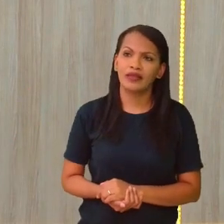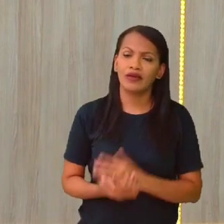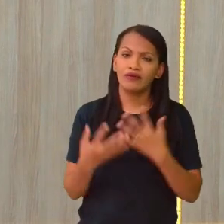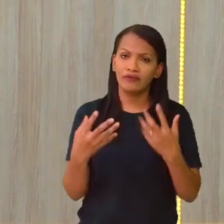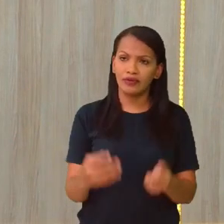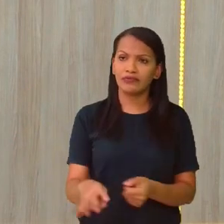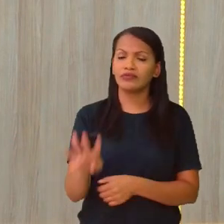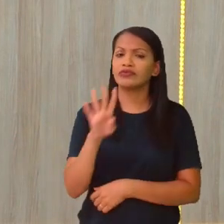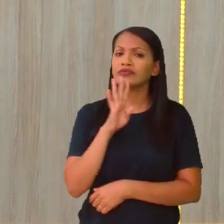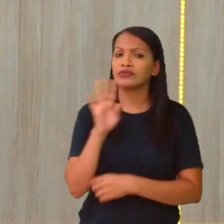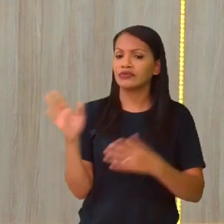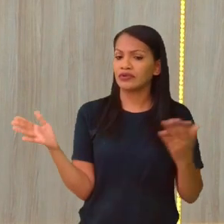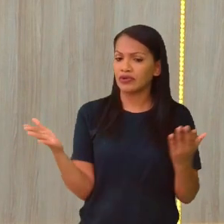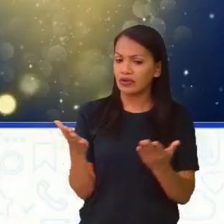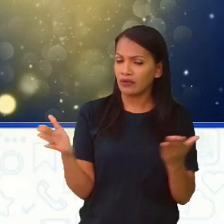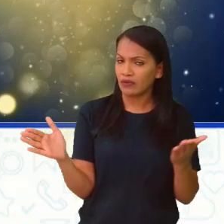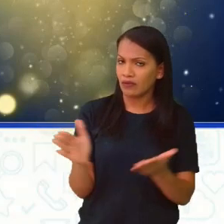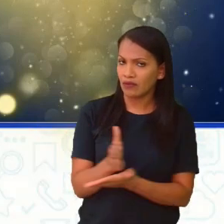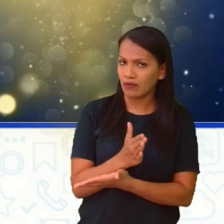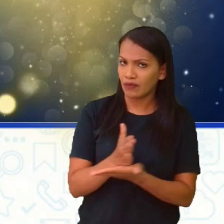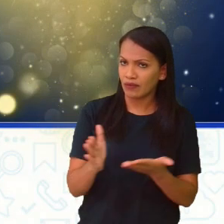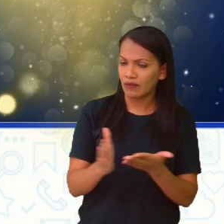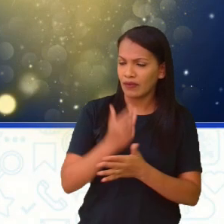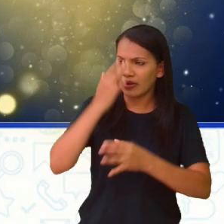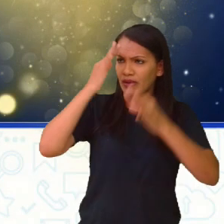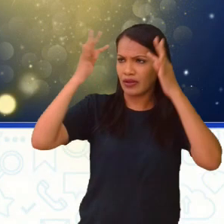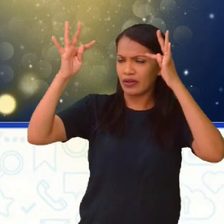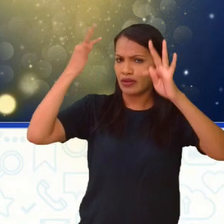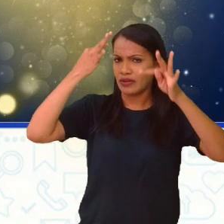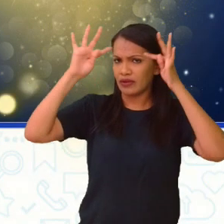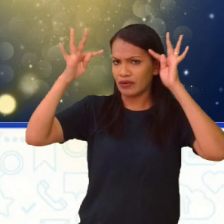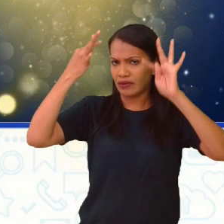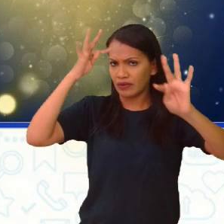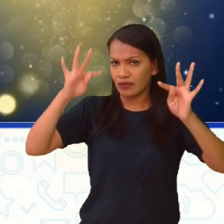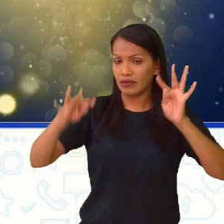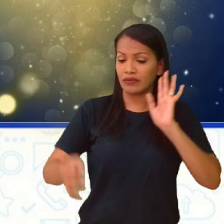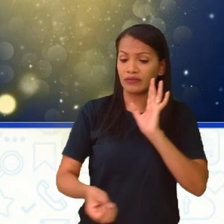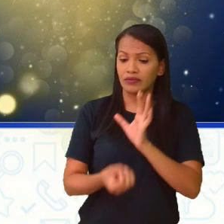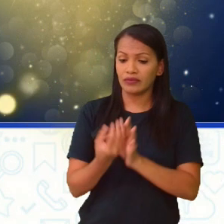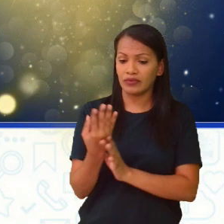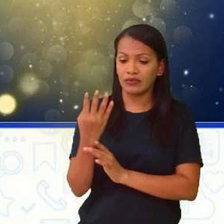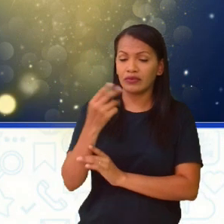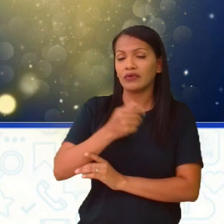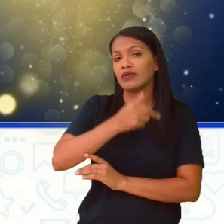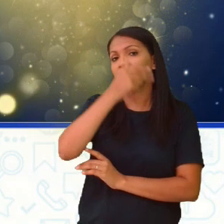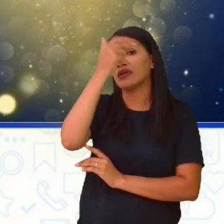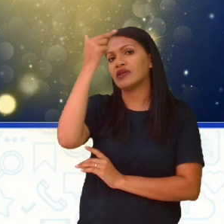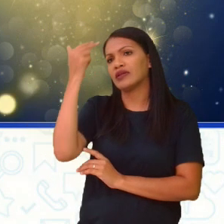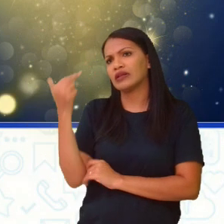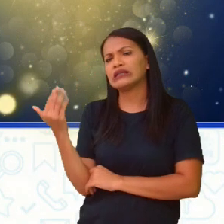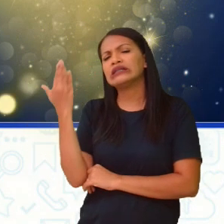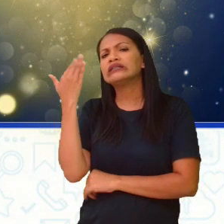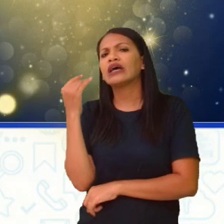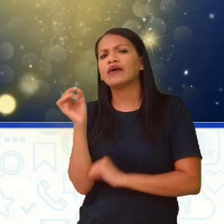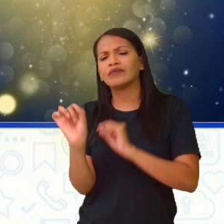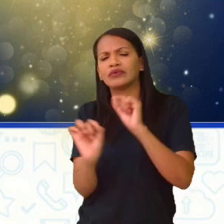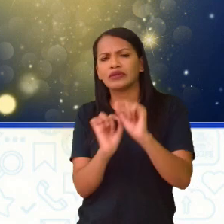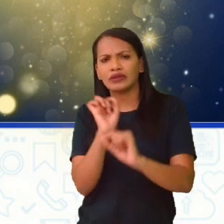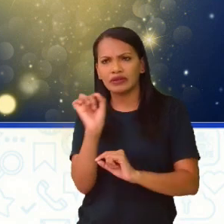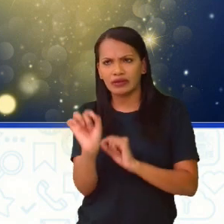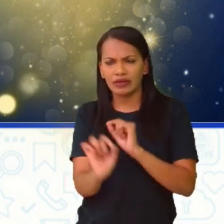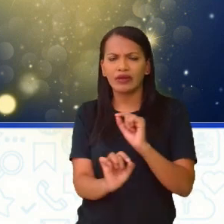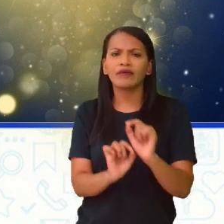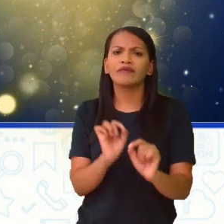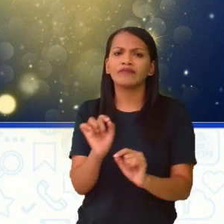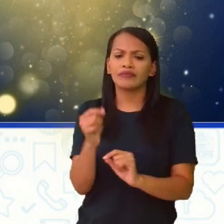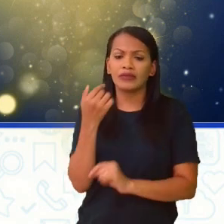vamos conhecer agora algumas dessas versões. Apesar da polêmica sobre a origem da árvore de Natal, sabe que esse símbolo foi